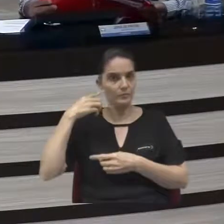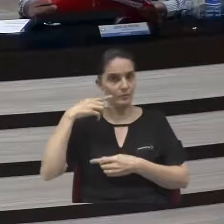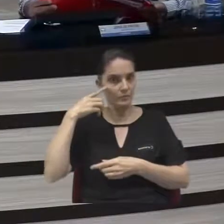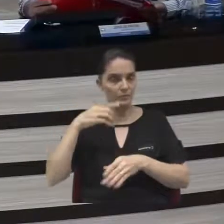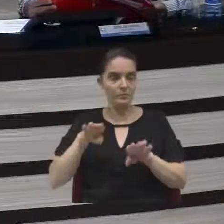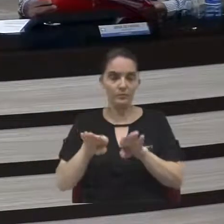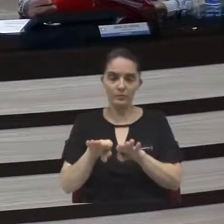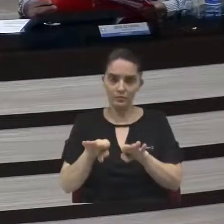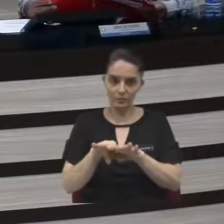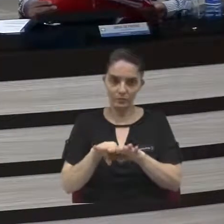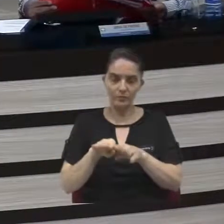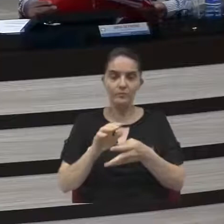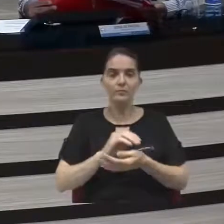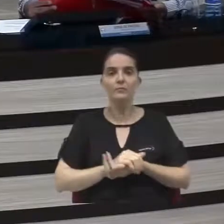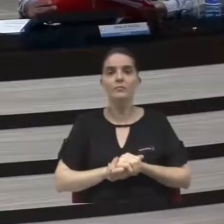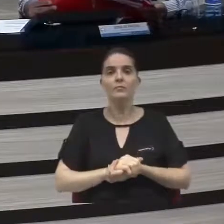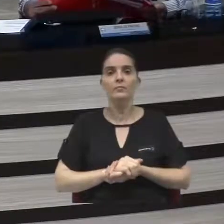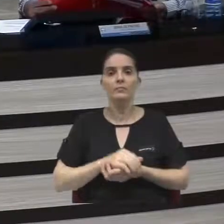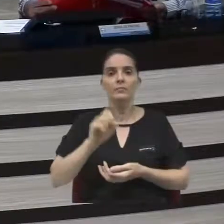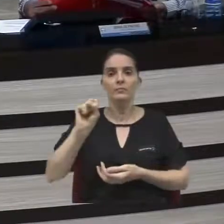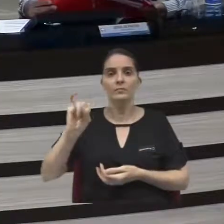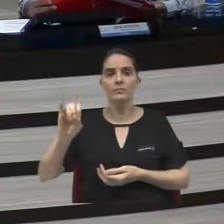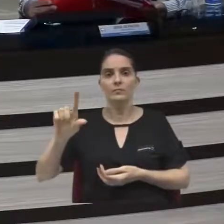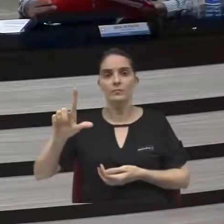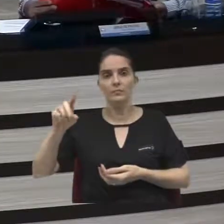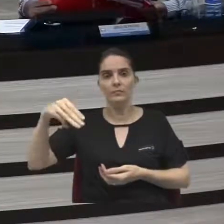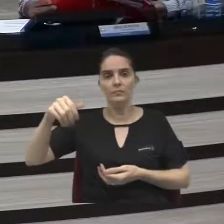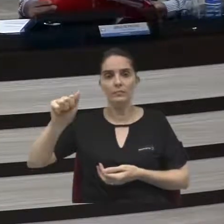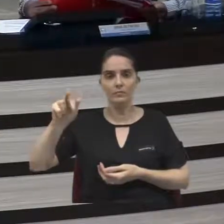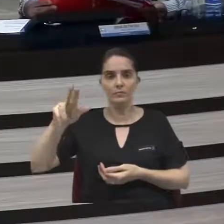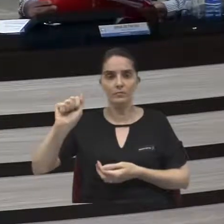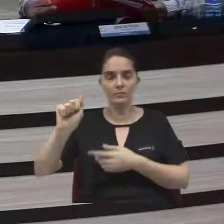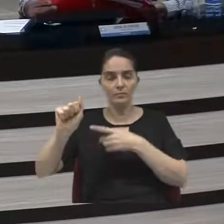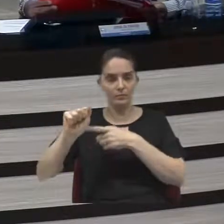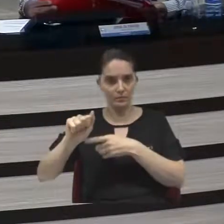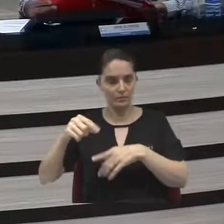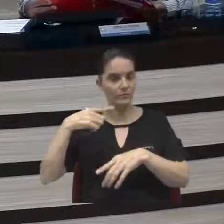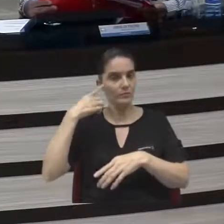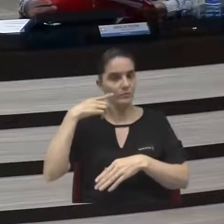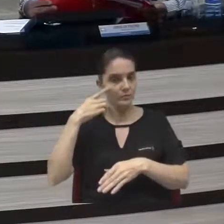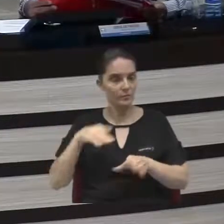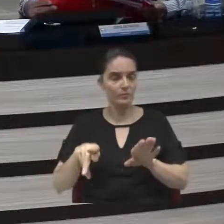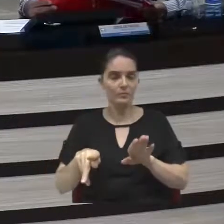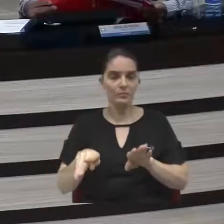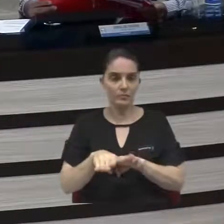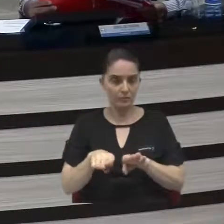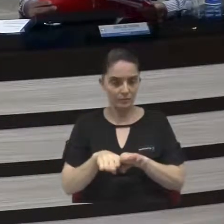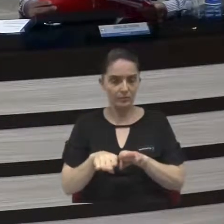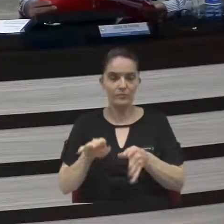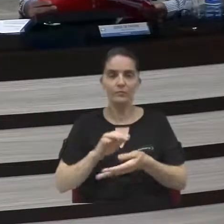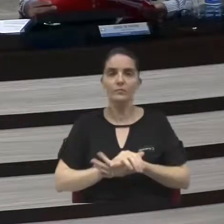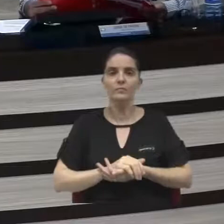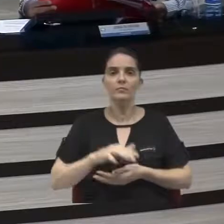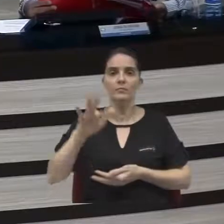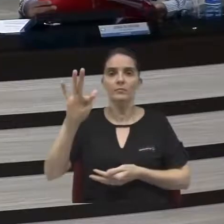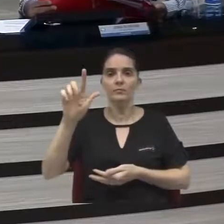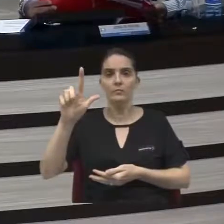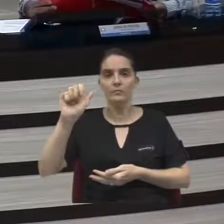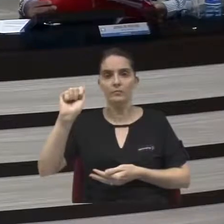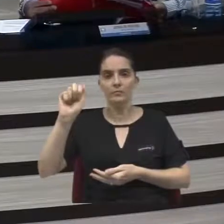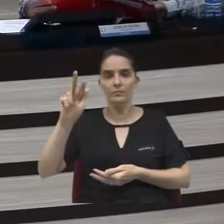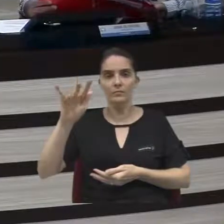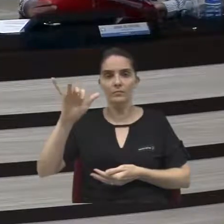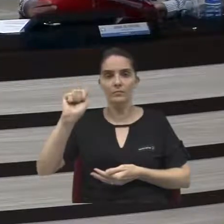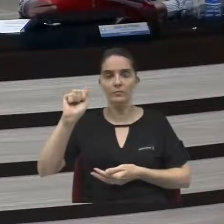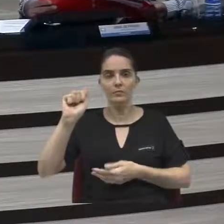Paulo 114.164, Silmar Aparecida Ribeiro, OAB São Paulo 133.223, Flávia Maria